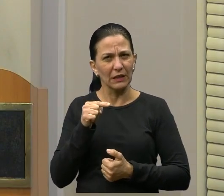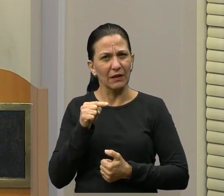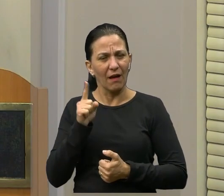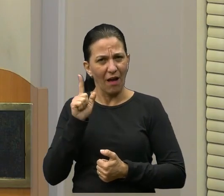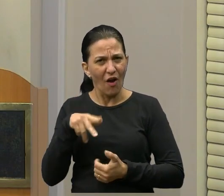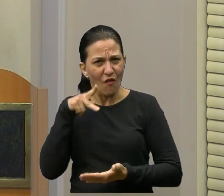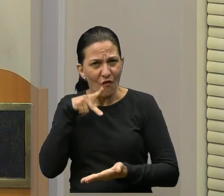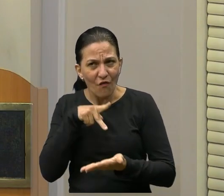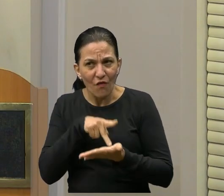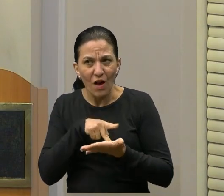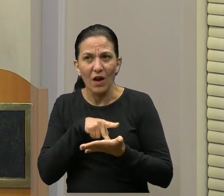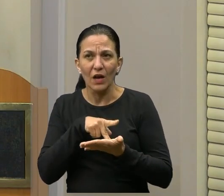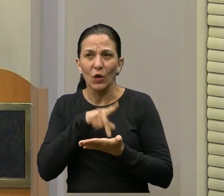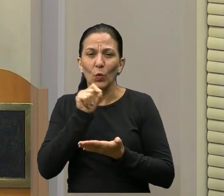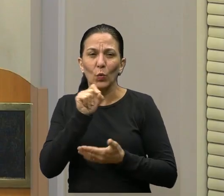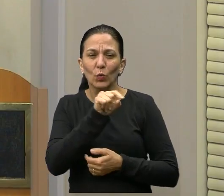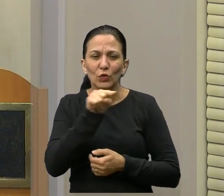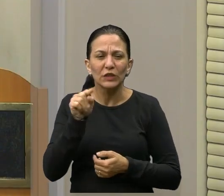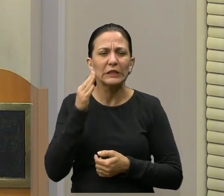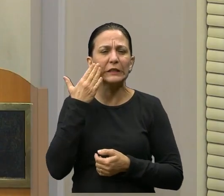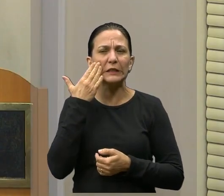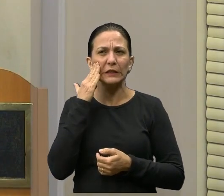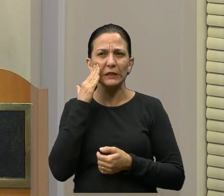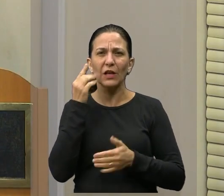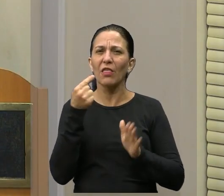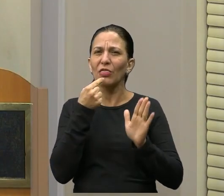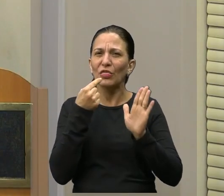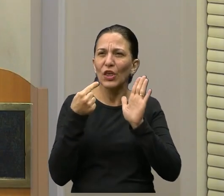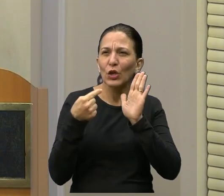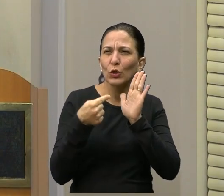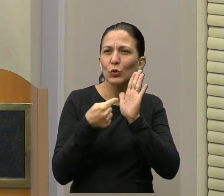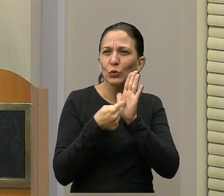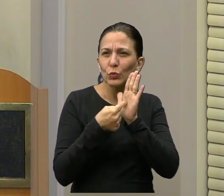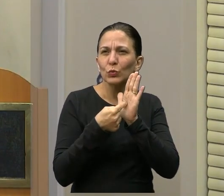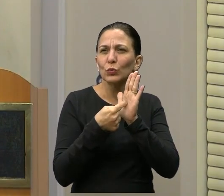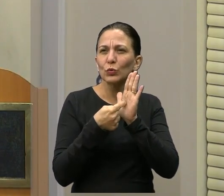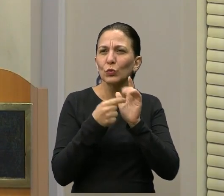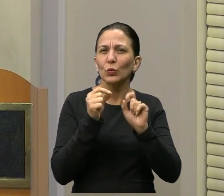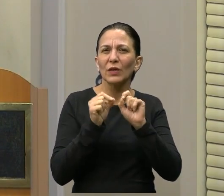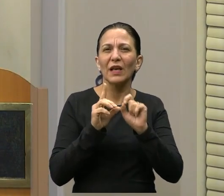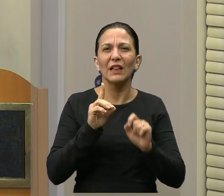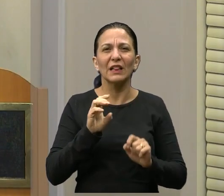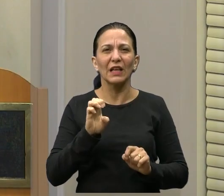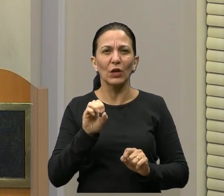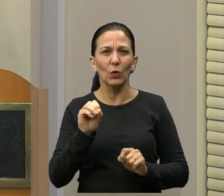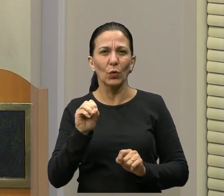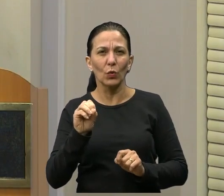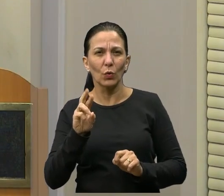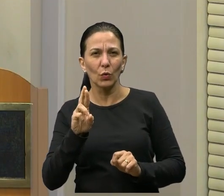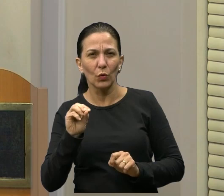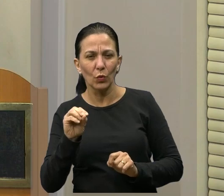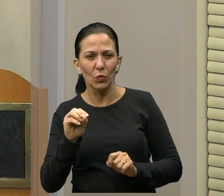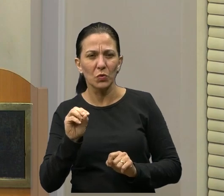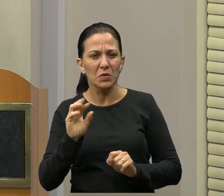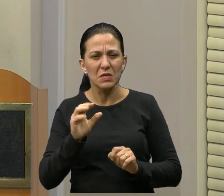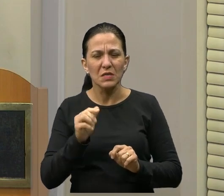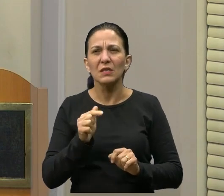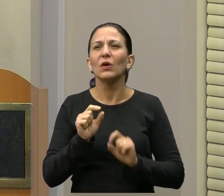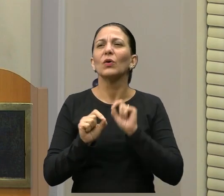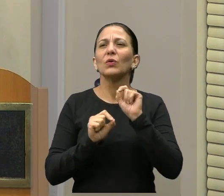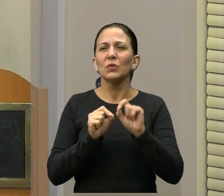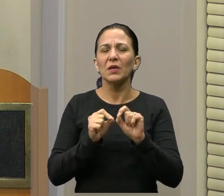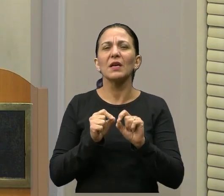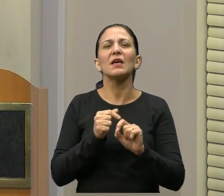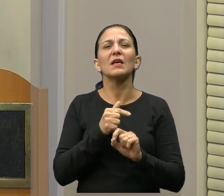sério. Sério que entenderam e denunciaram por quebra de decoro pelo ocorrido na semana passada? Vamos